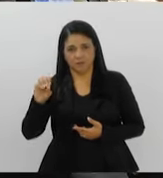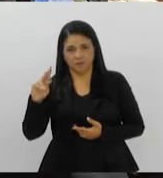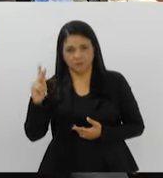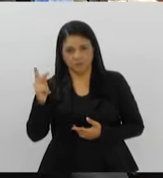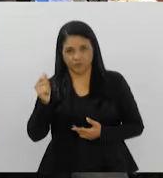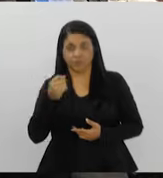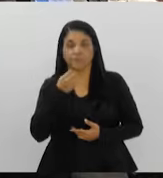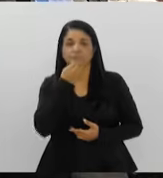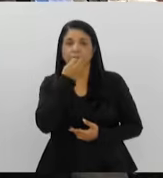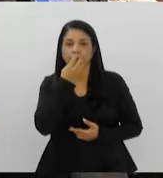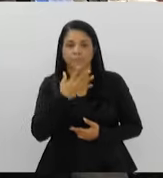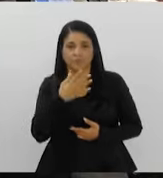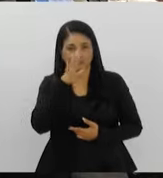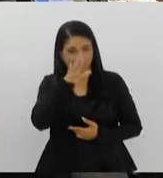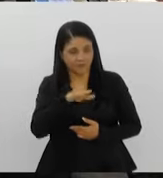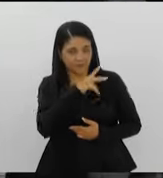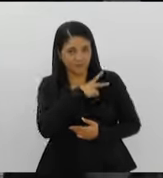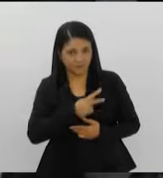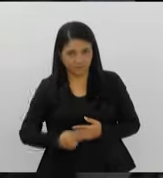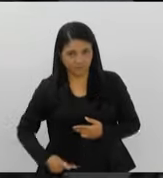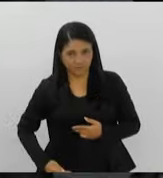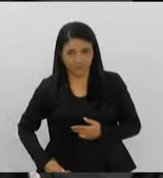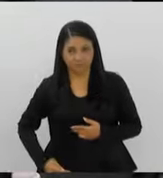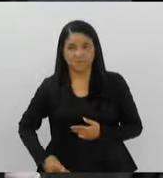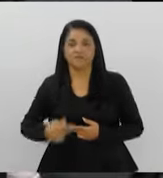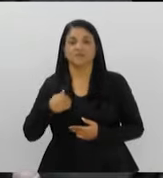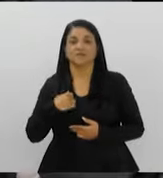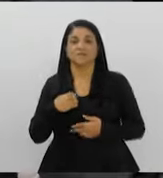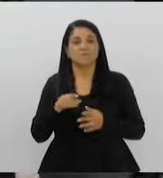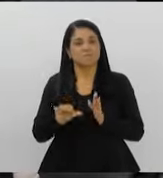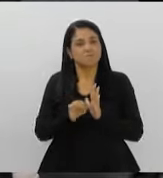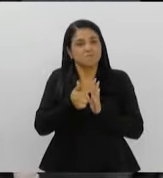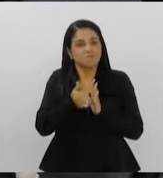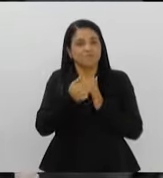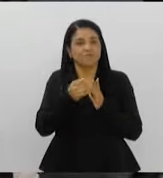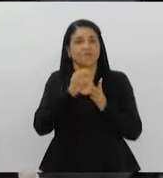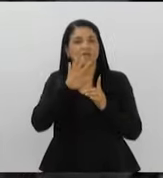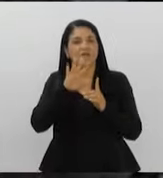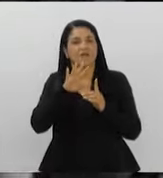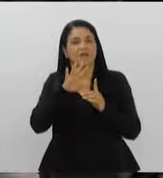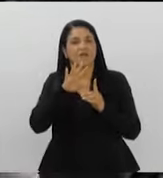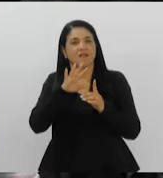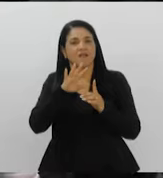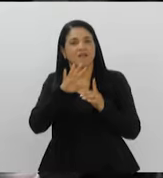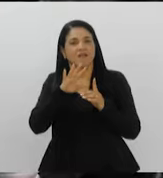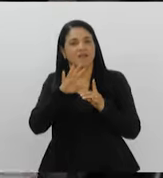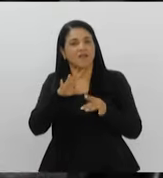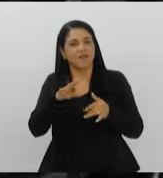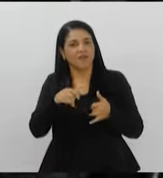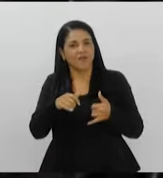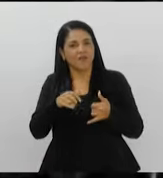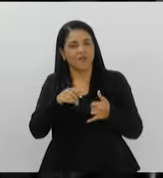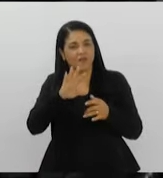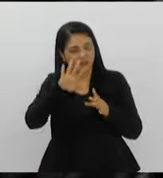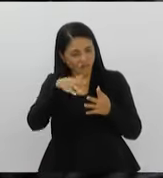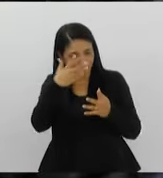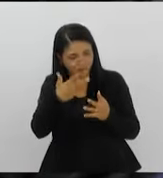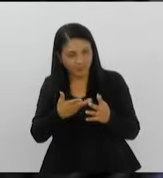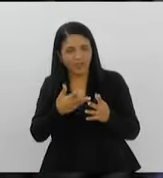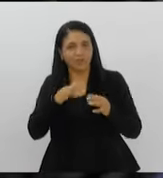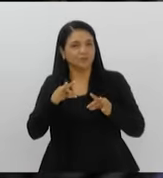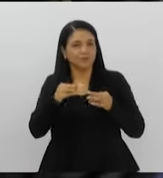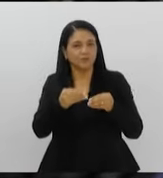Presidente, boa tarde. Em primeiro lugar, eu quero aqui elogiar todas as candidaturas que foram